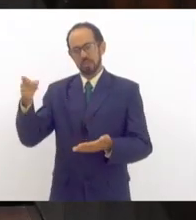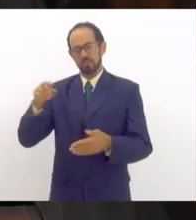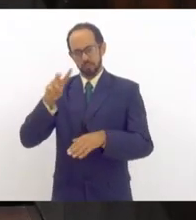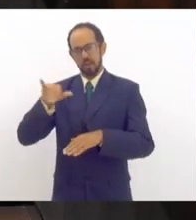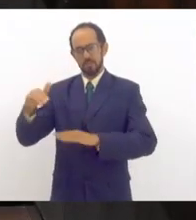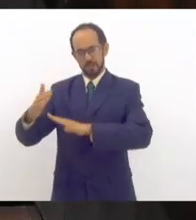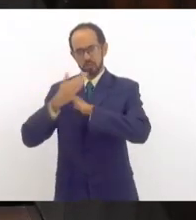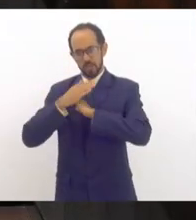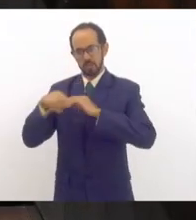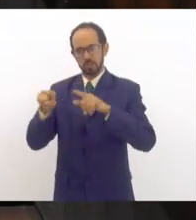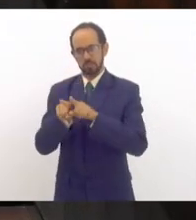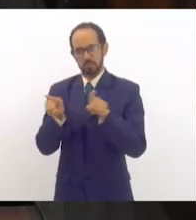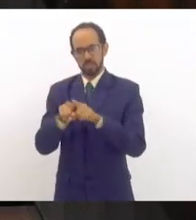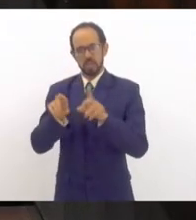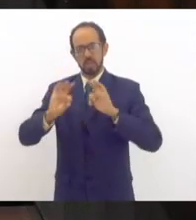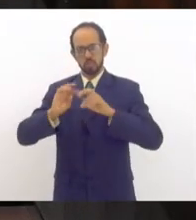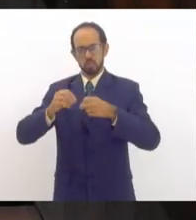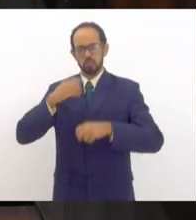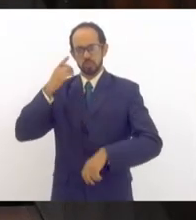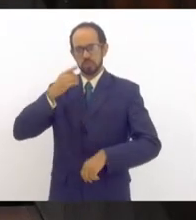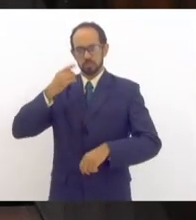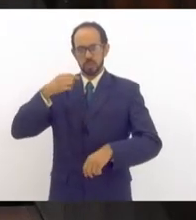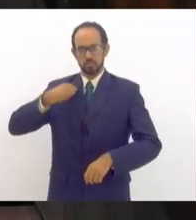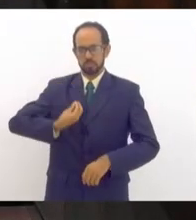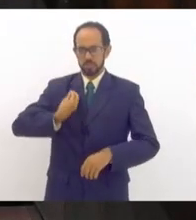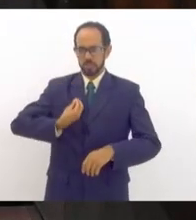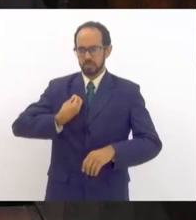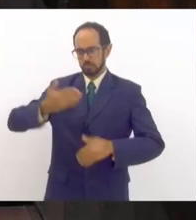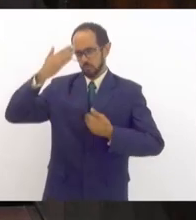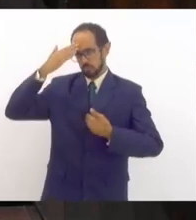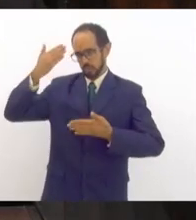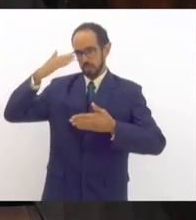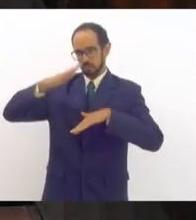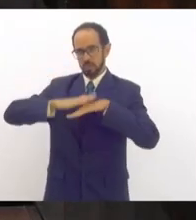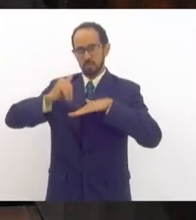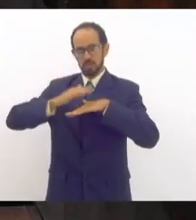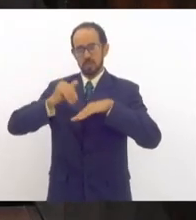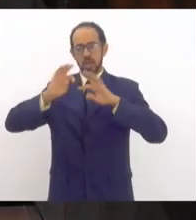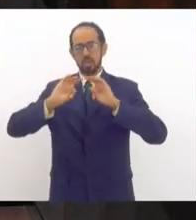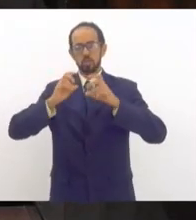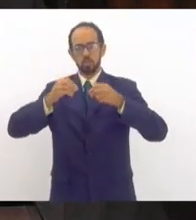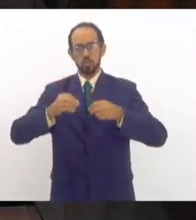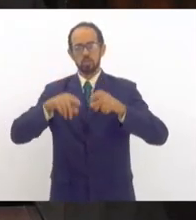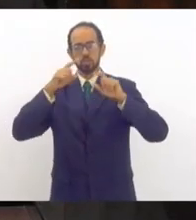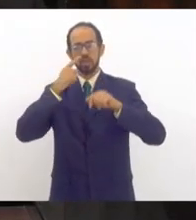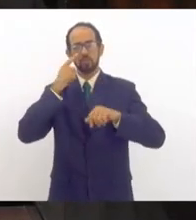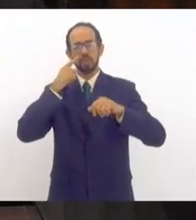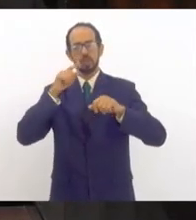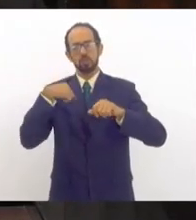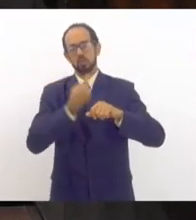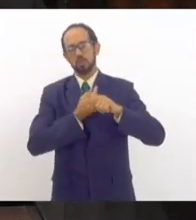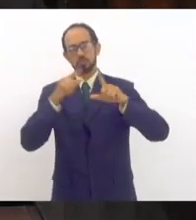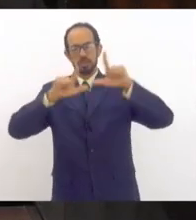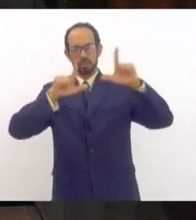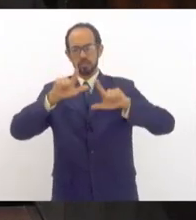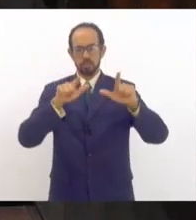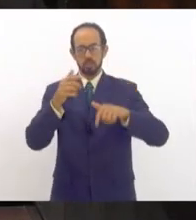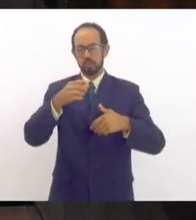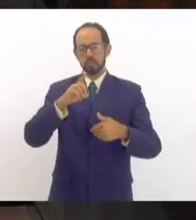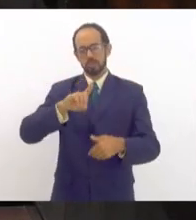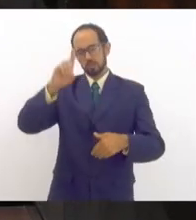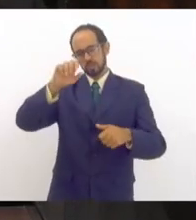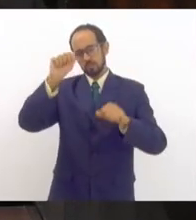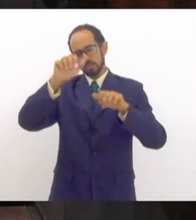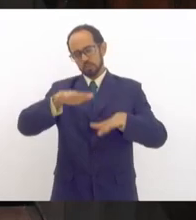e a todos os deputados de presente muito obrigado pelo carinho a todos estão nos assistindo também que Deus abençoe a vida de vocês o trabalho não para